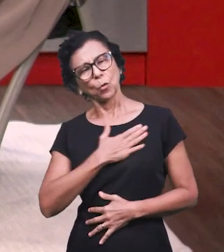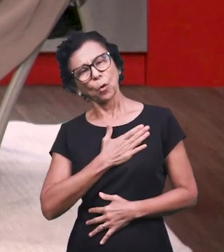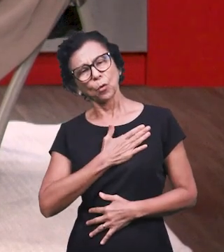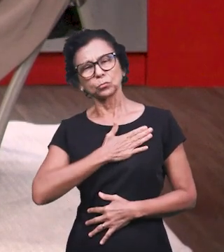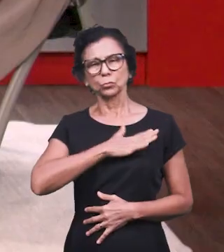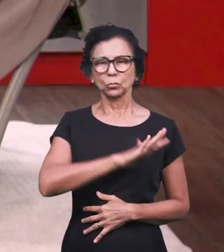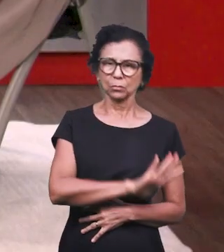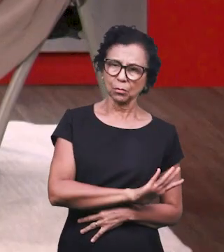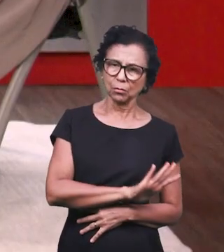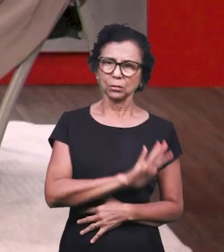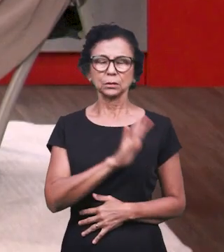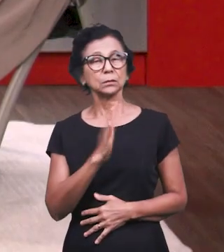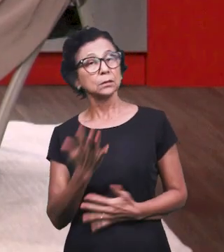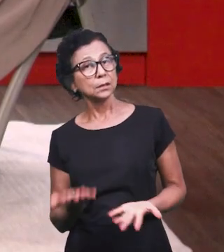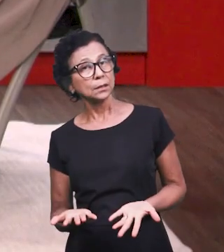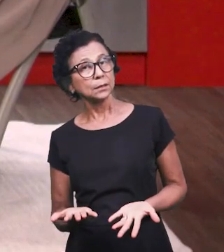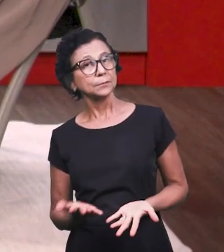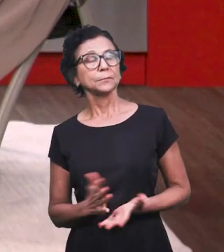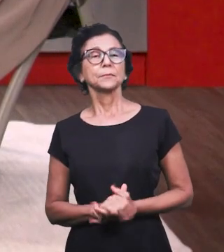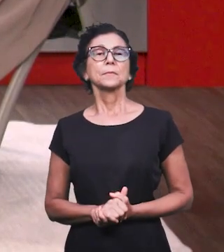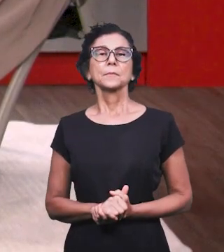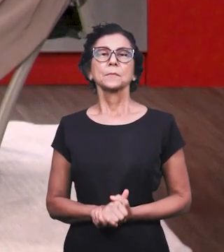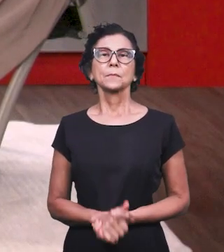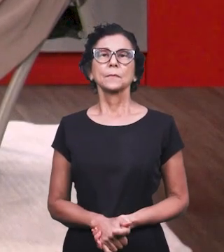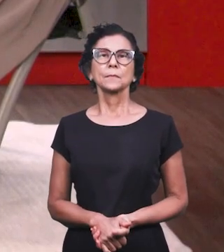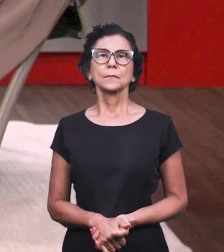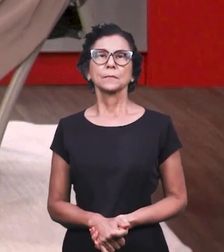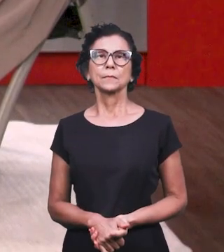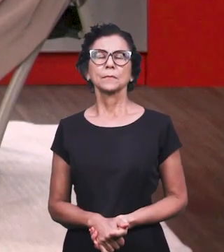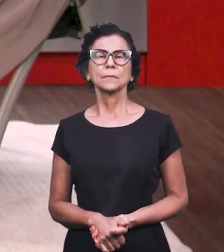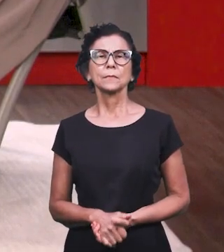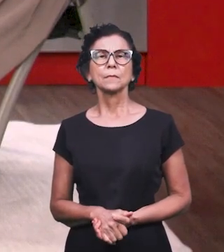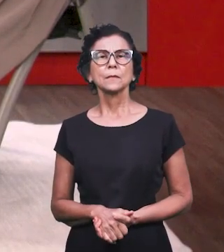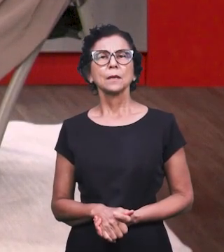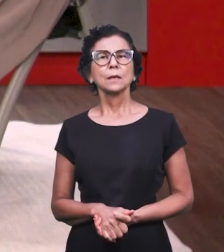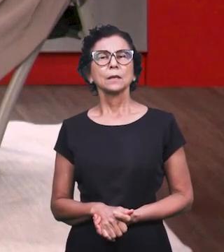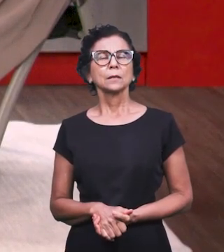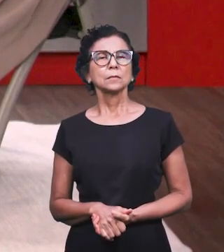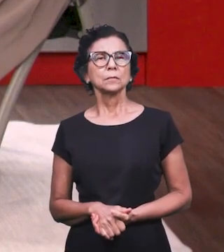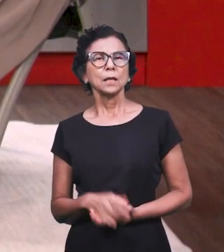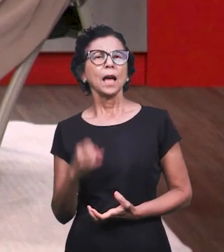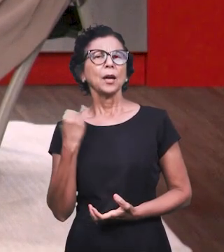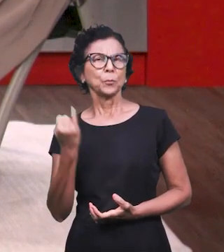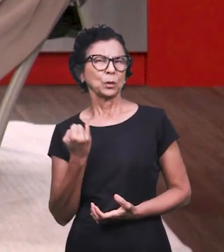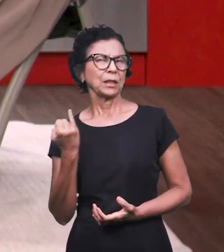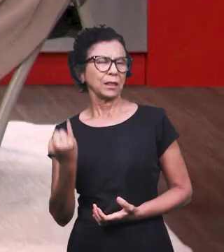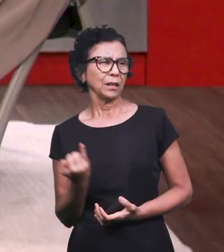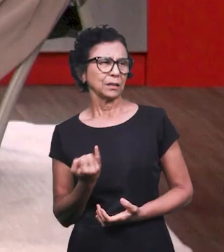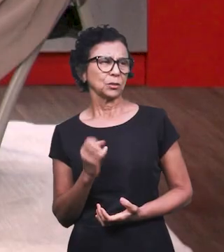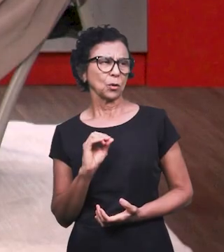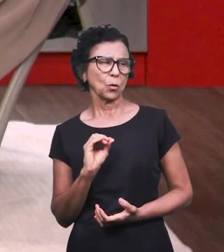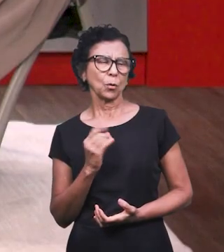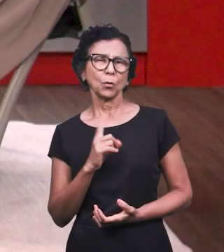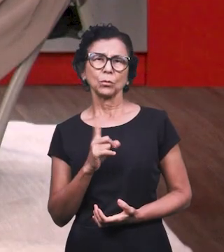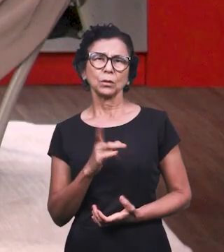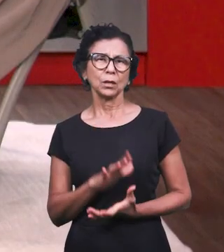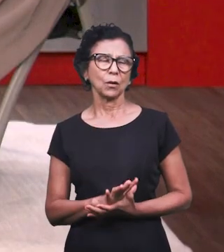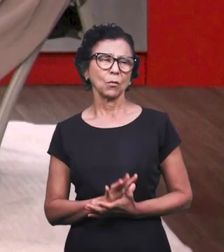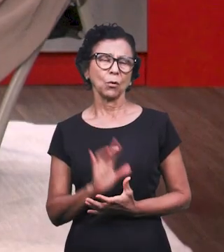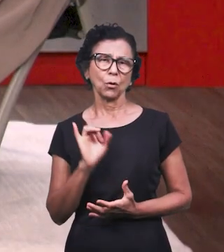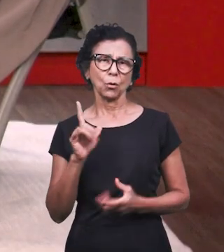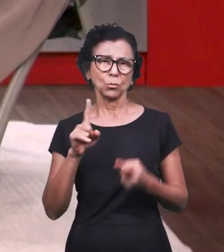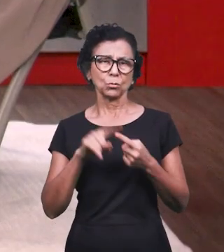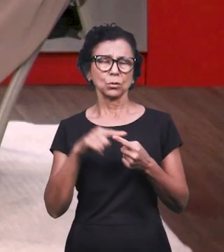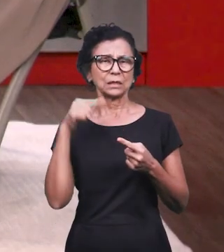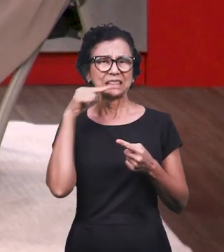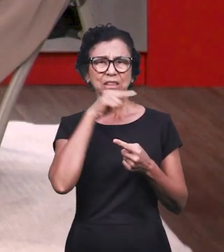gente que não acha bom. Qual é a importância, se tem importância, se só o fio dental e a escovação